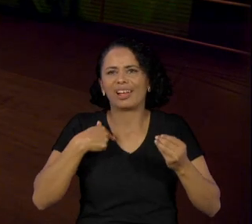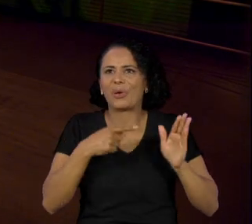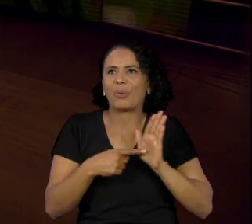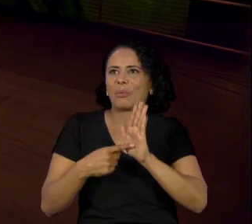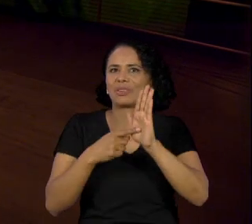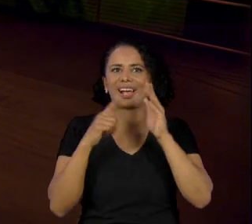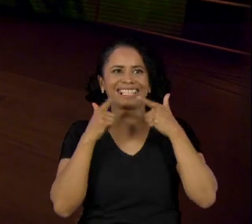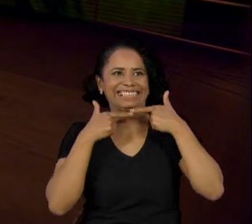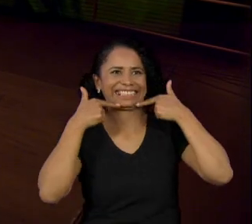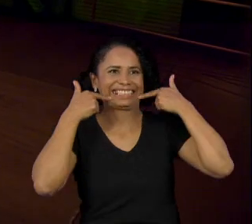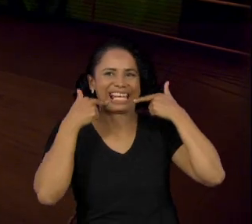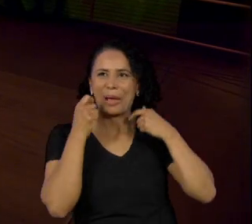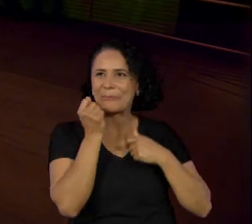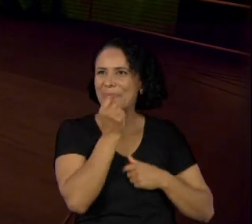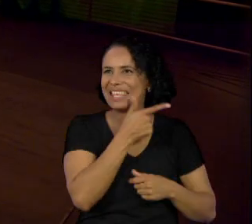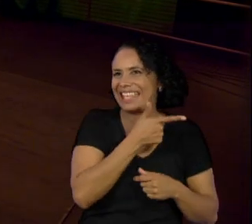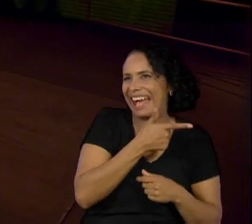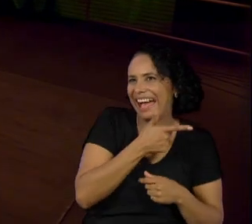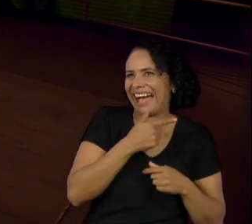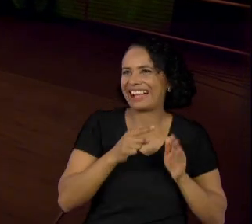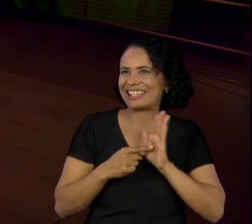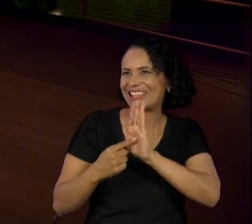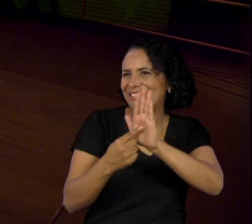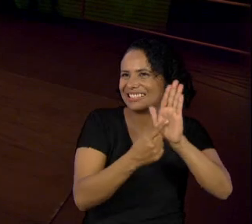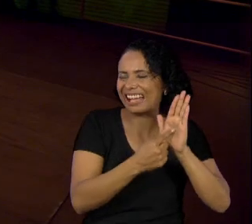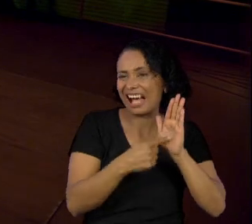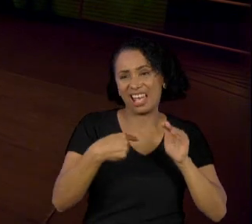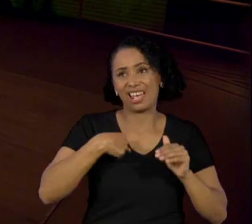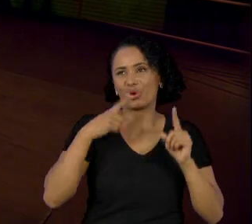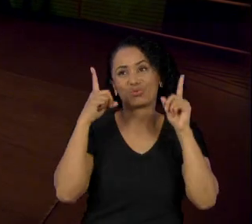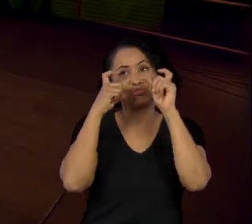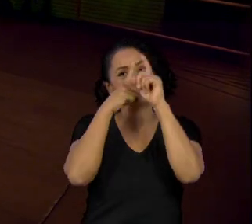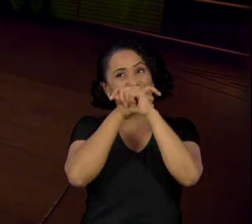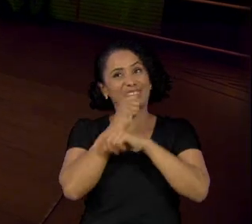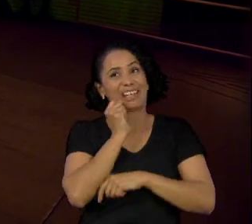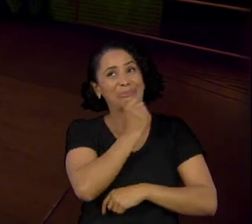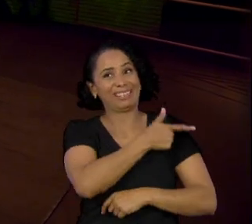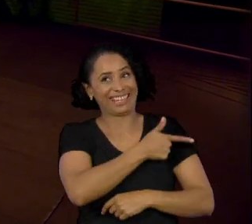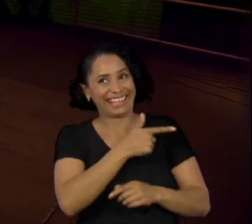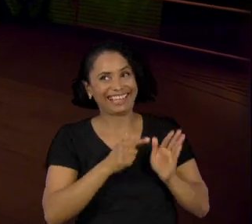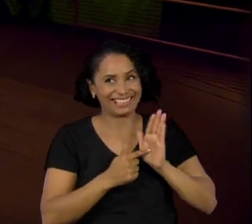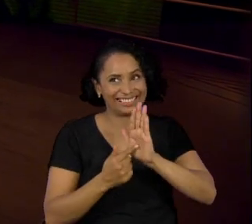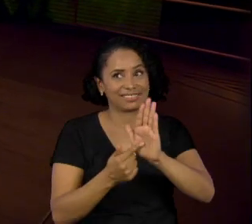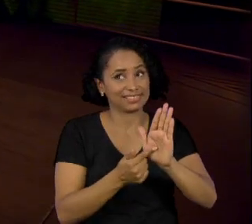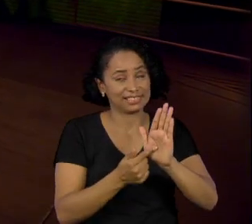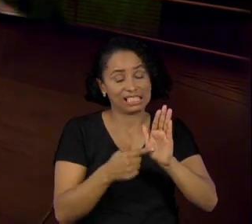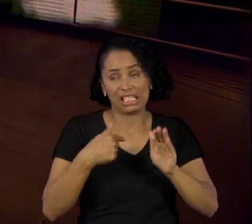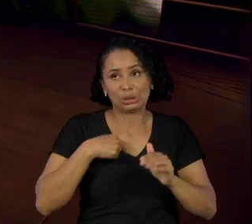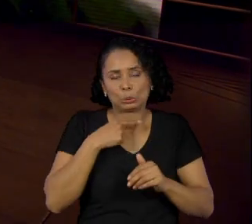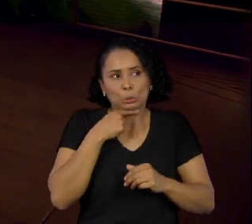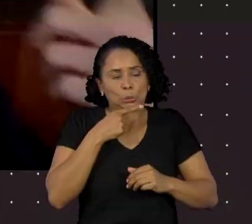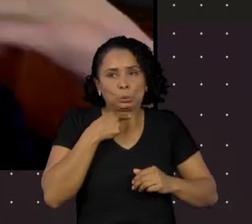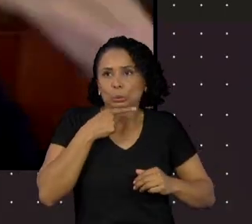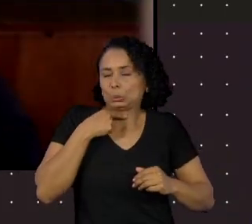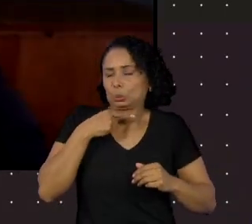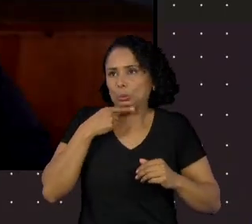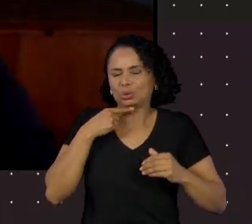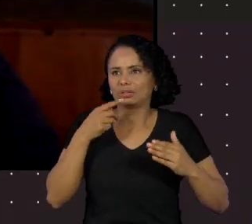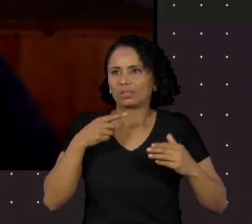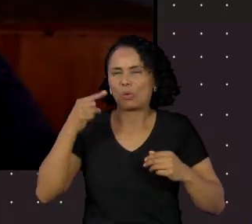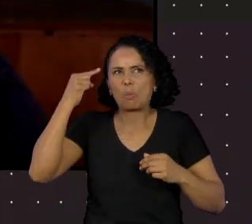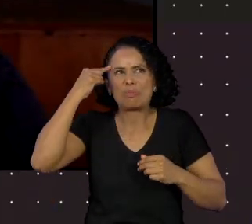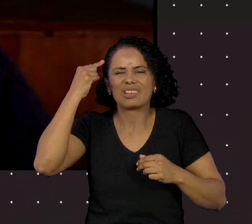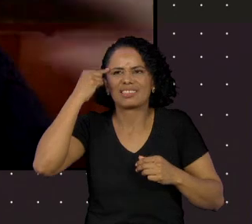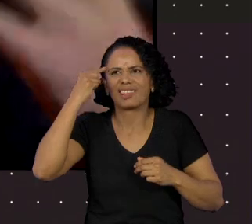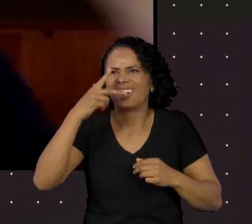sou diferente da minha irmã da Cíntia, eu tenho mais dificuldade, eu acho, com comédia. Então eu não consigo pensar acho que nem